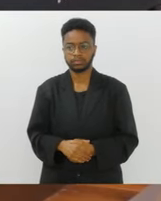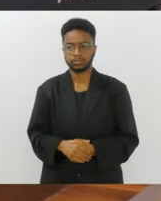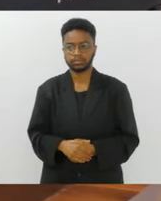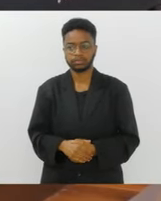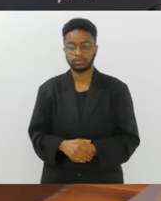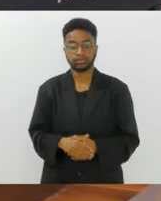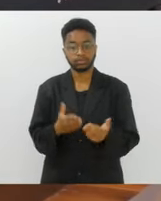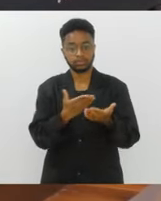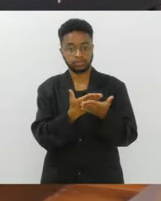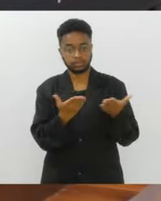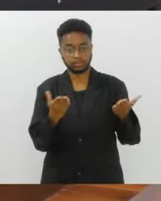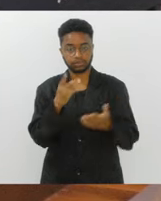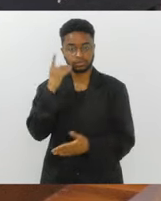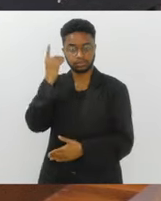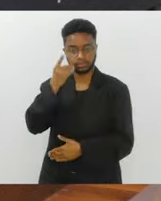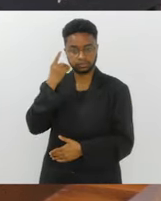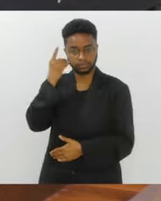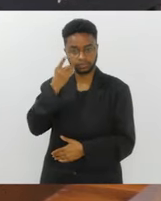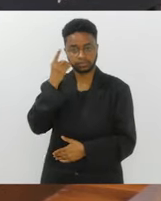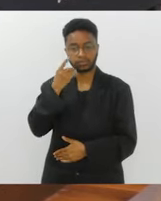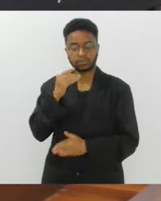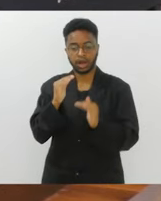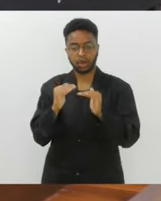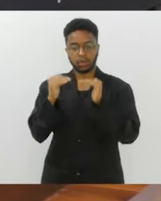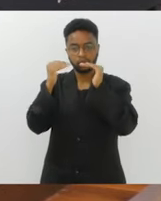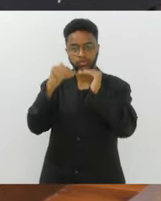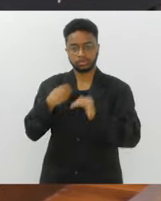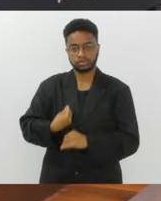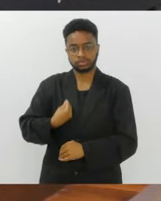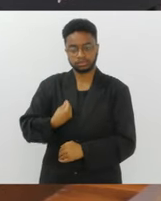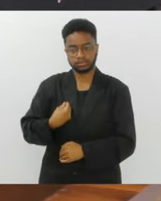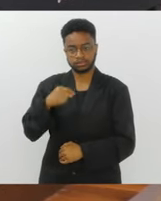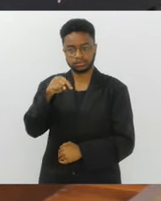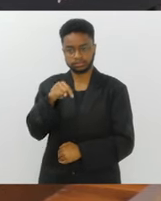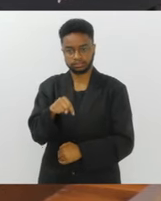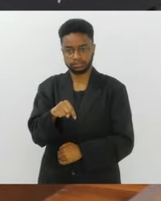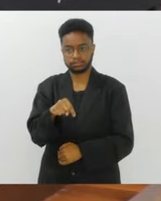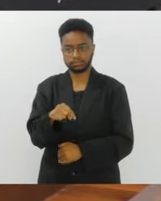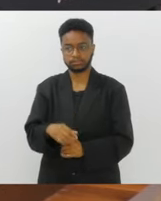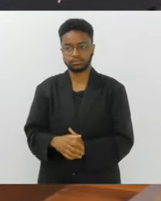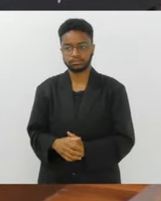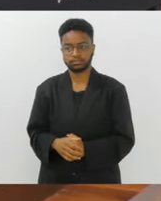Excelentíssimos senhores deputados, autoridades aqui presentes e